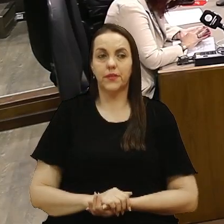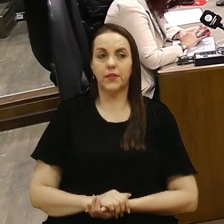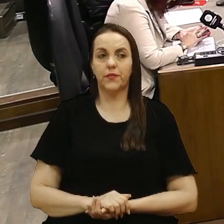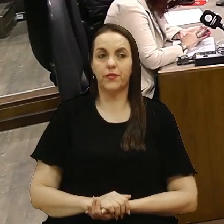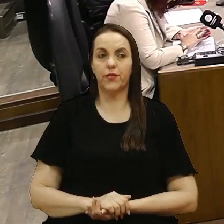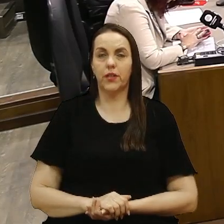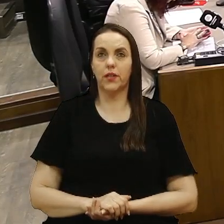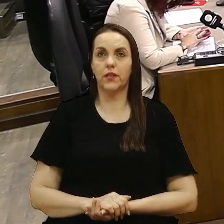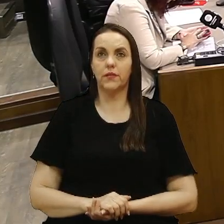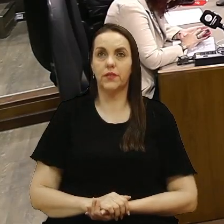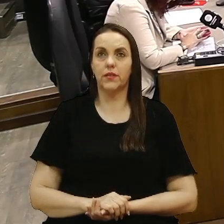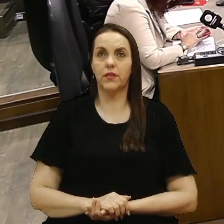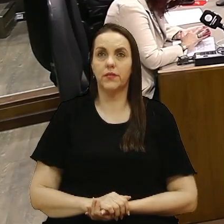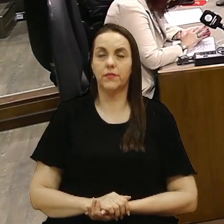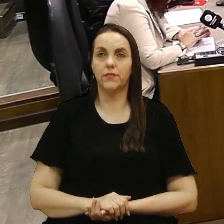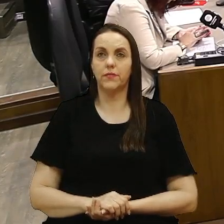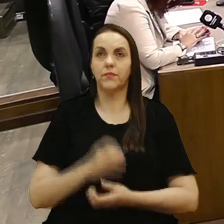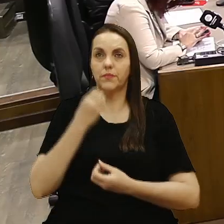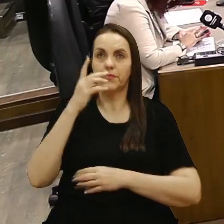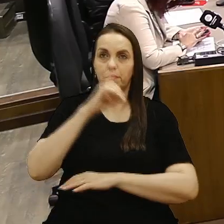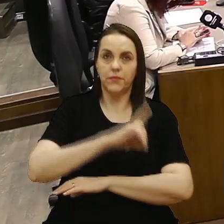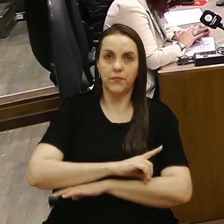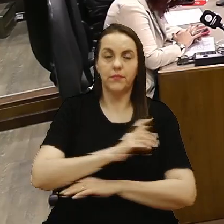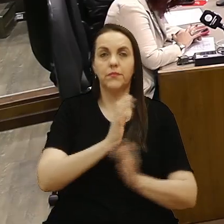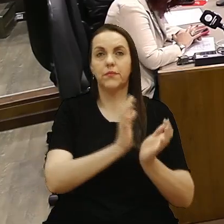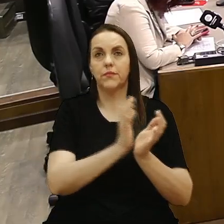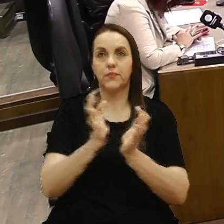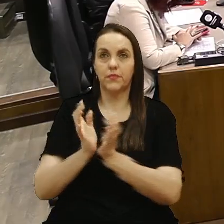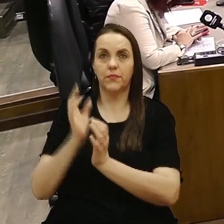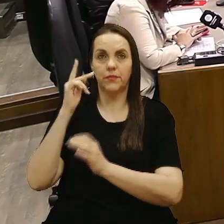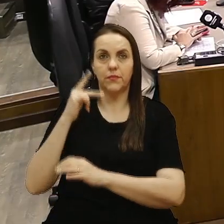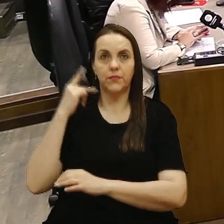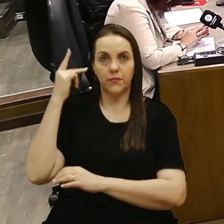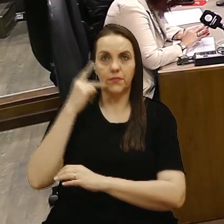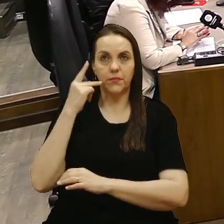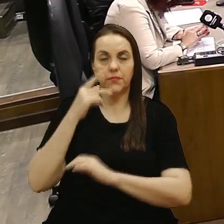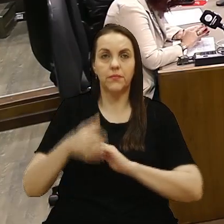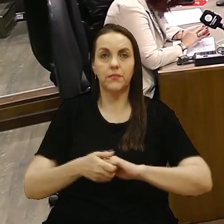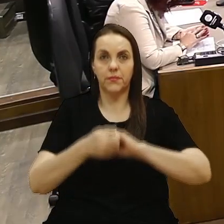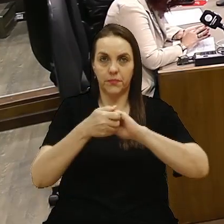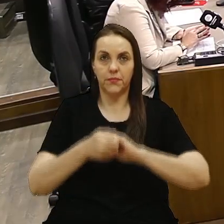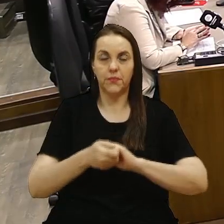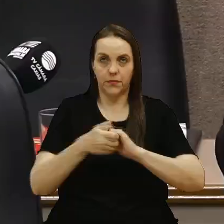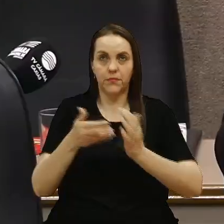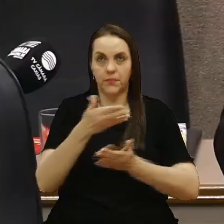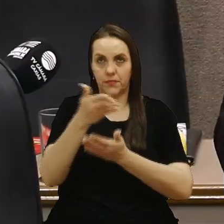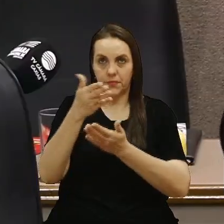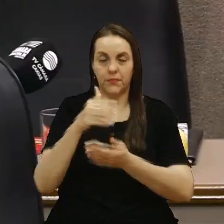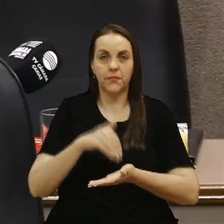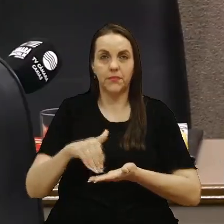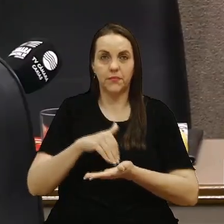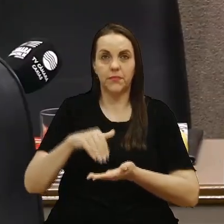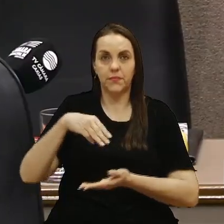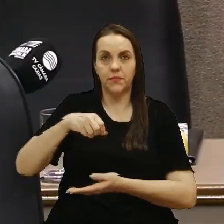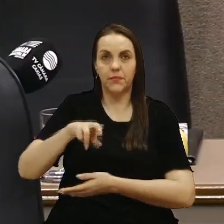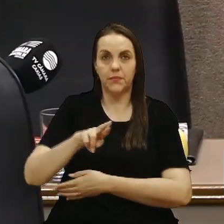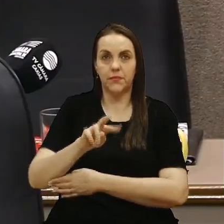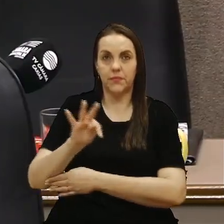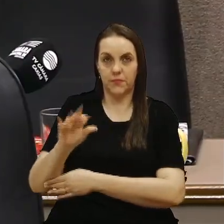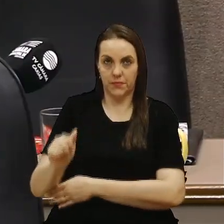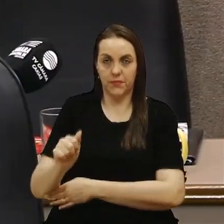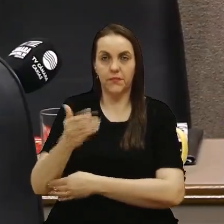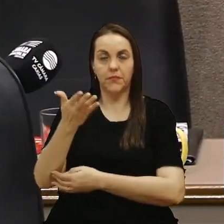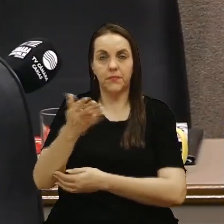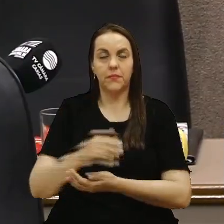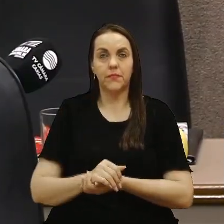Presidente, bom dia ao senhor, aos colegas vereadores, também saudar a secretária Marta, que está aqui, aos demais presentes que estão aqui nessa oportunidade. E,